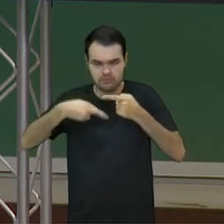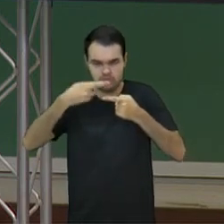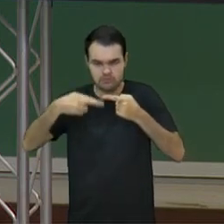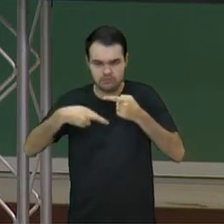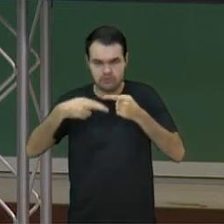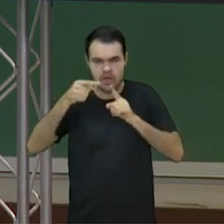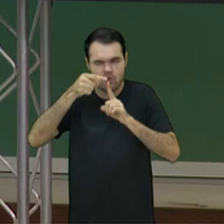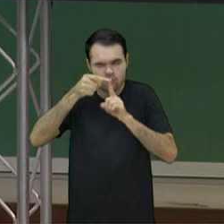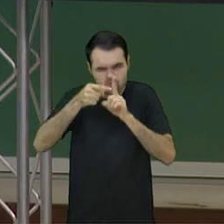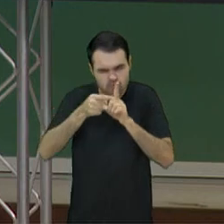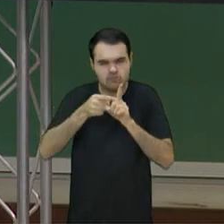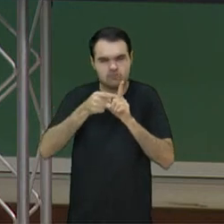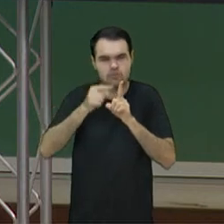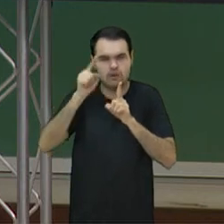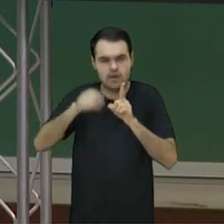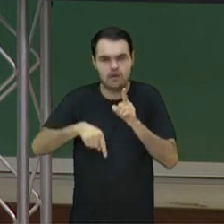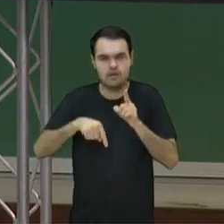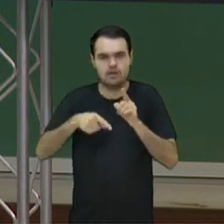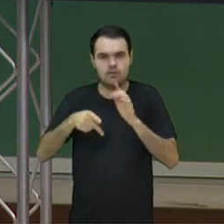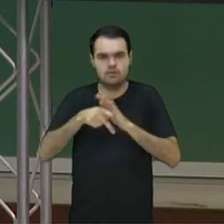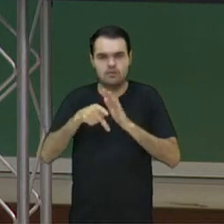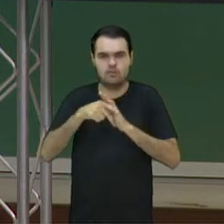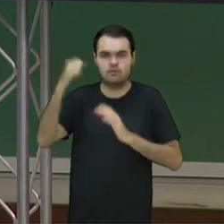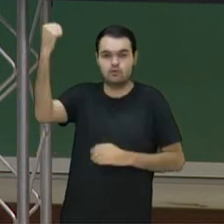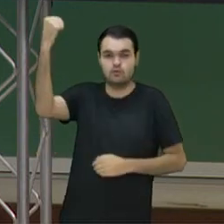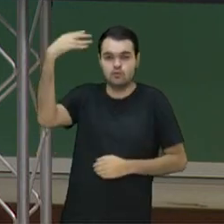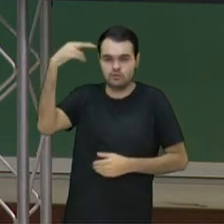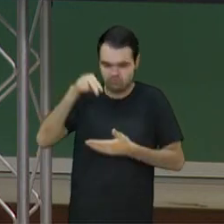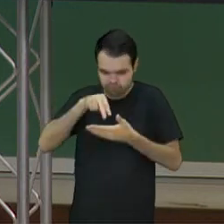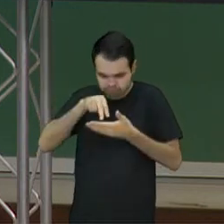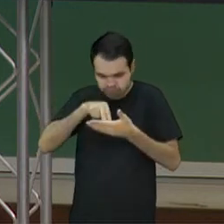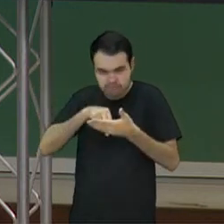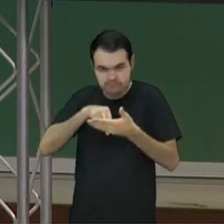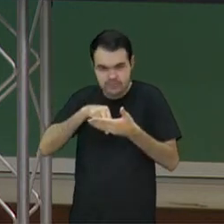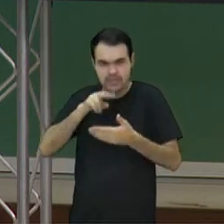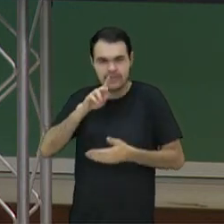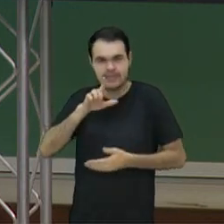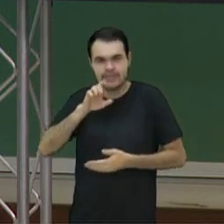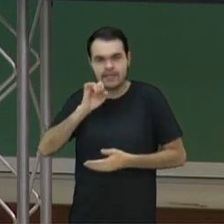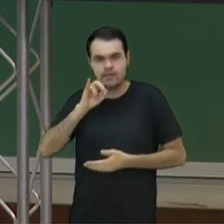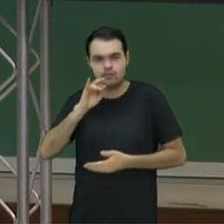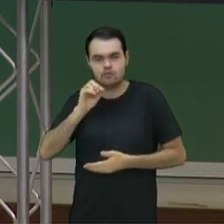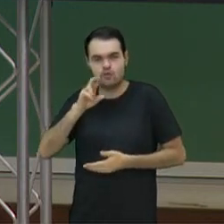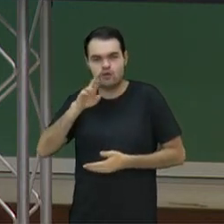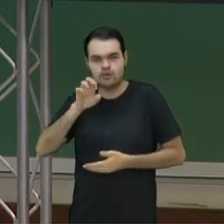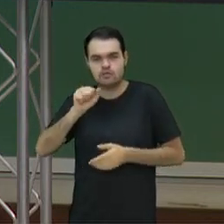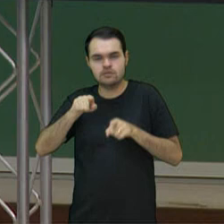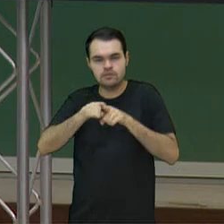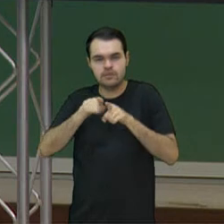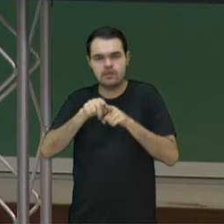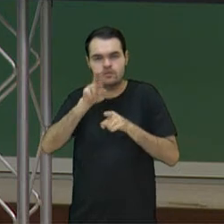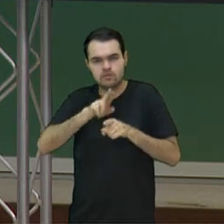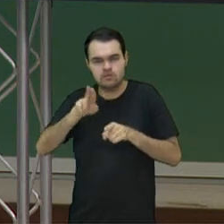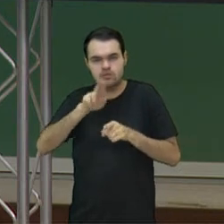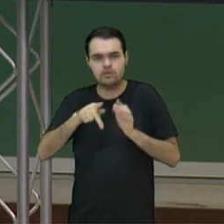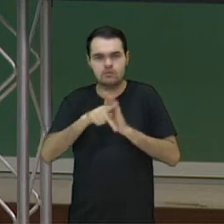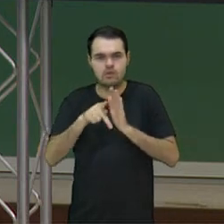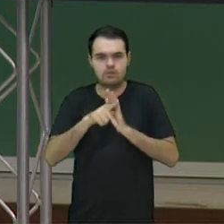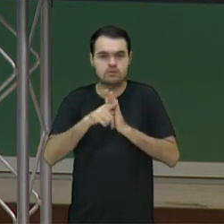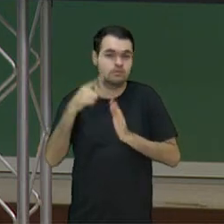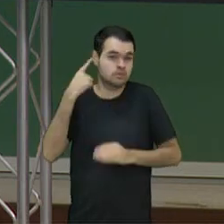resistores. Geralmente, eles são leitores ópticos, usados também em discos magnéticos de áudio e